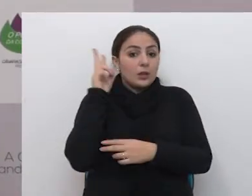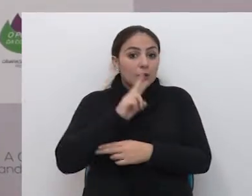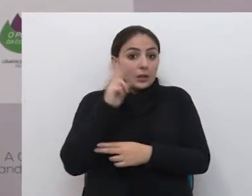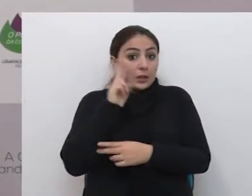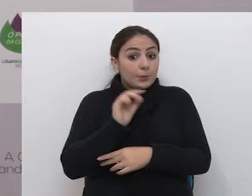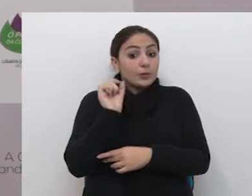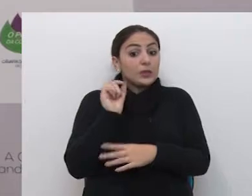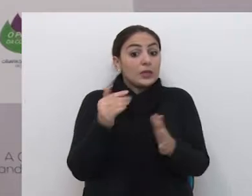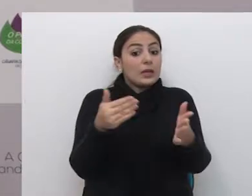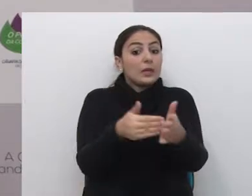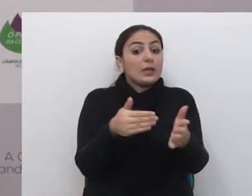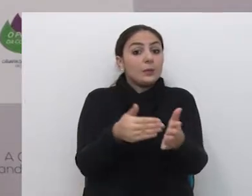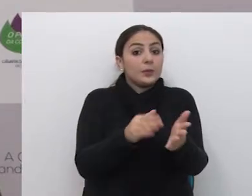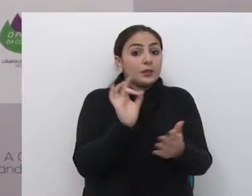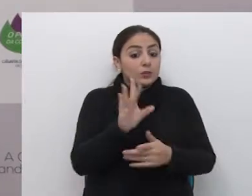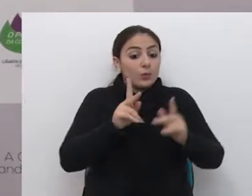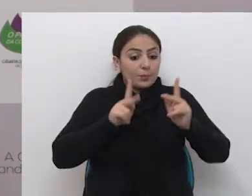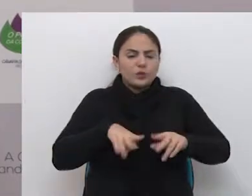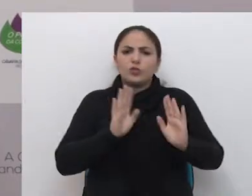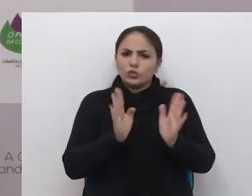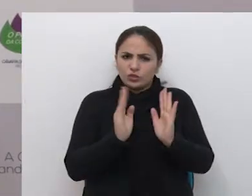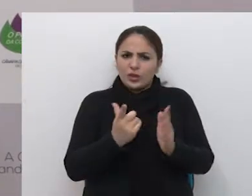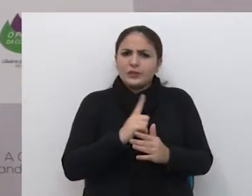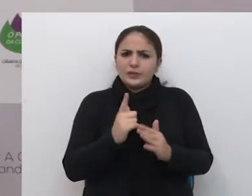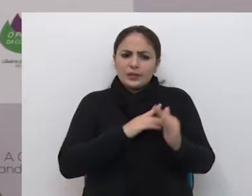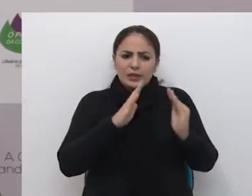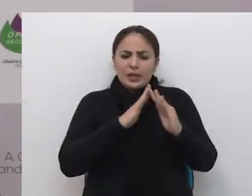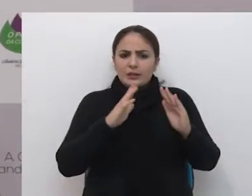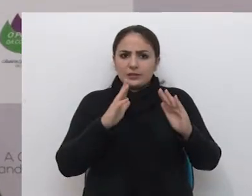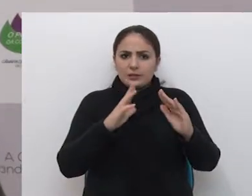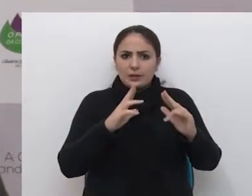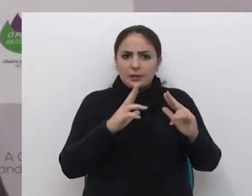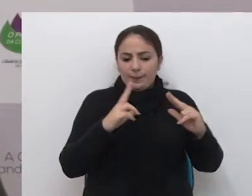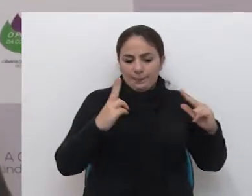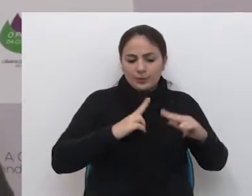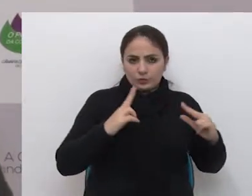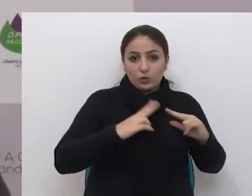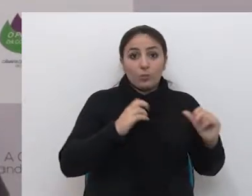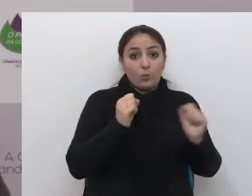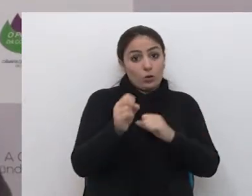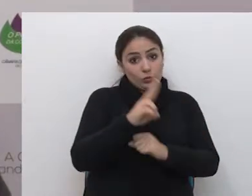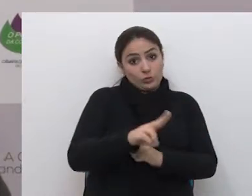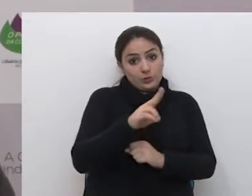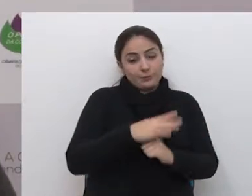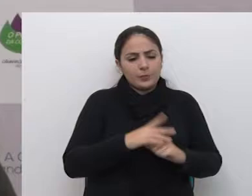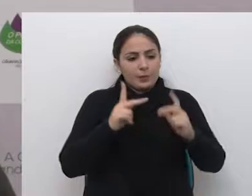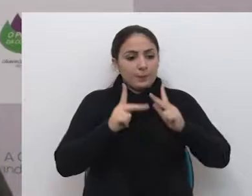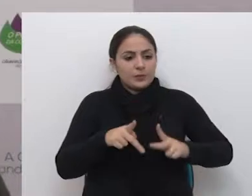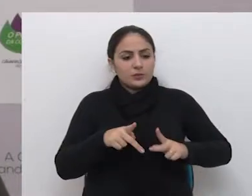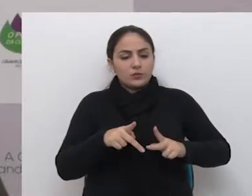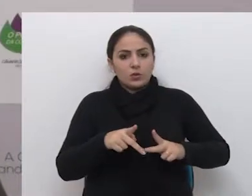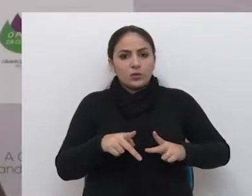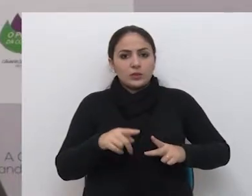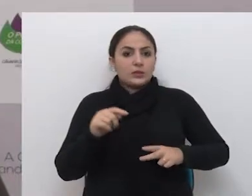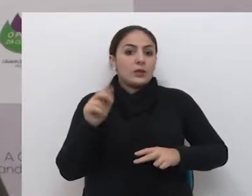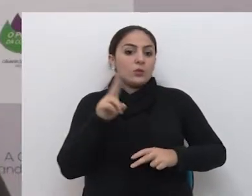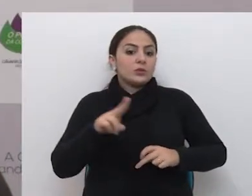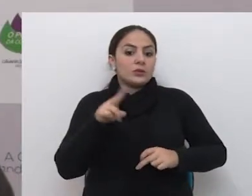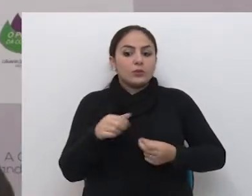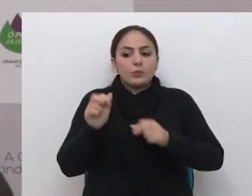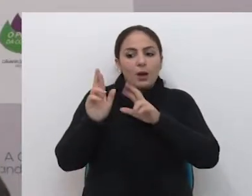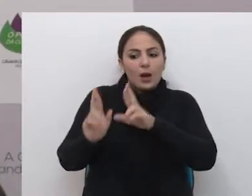lembrando, é claro, que ela limita que somente aqueles que já possuam propriedade privada façam gozo do benefício, ou seja, a pessoa que está